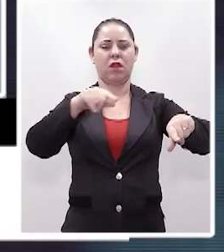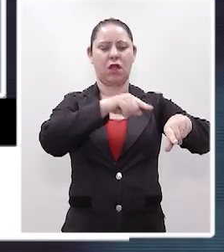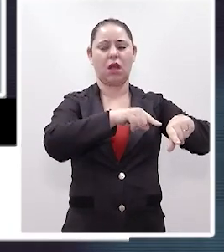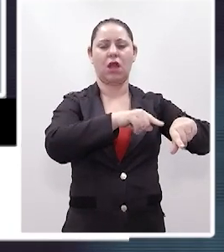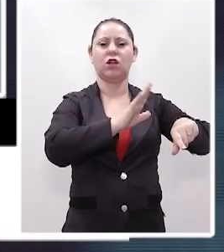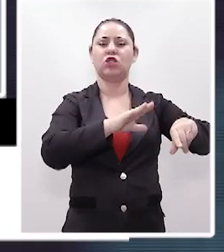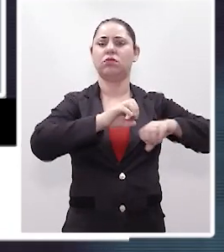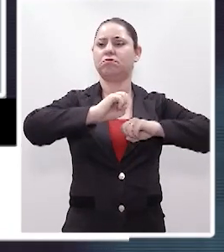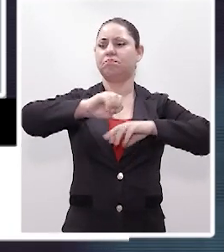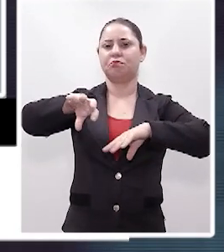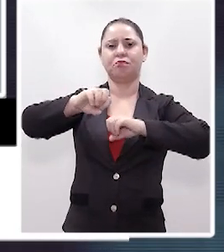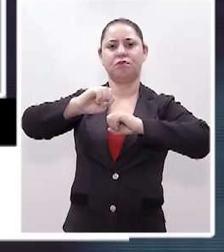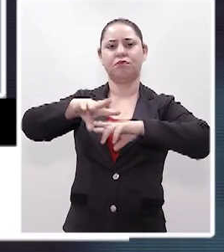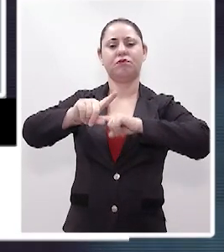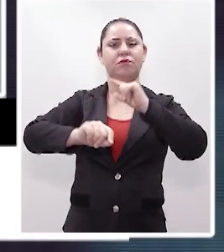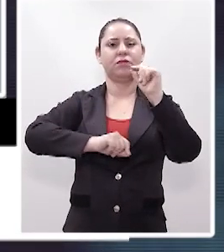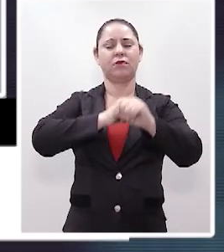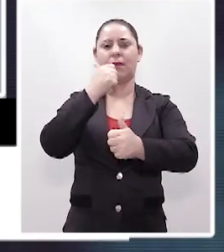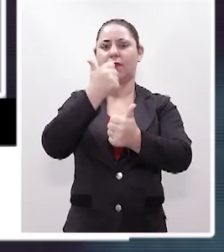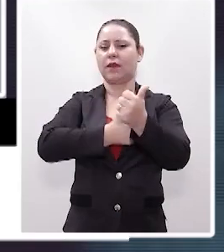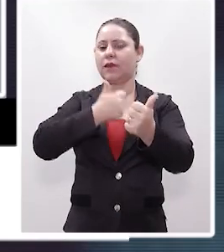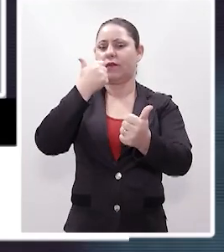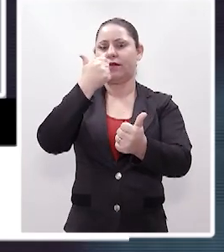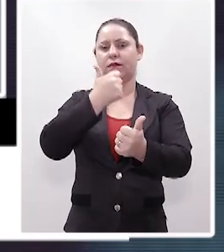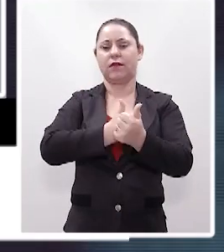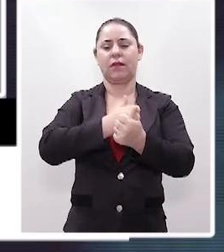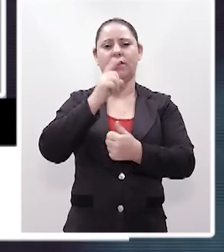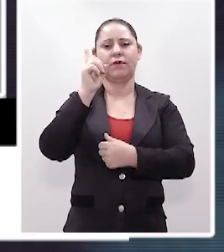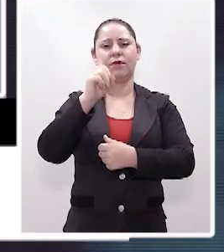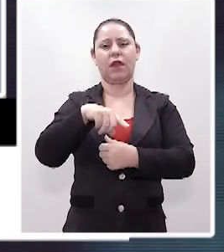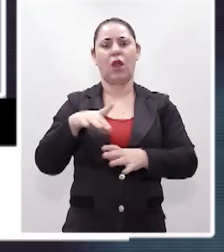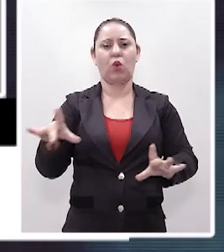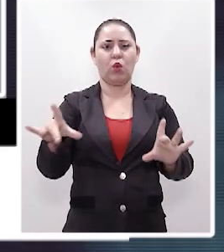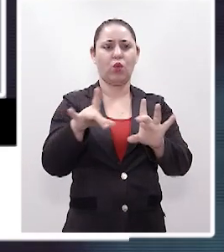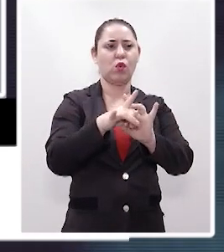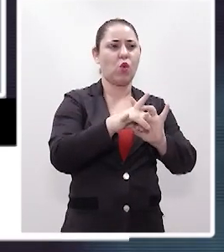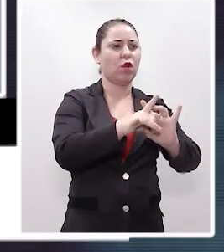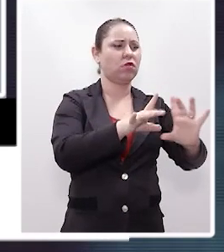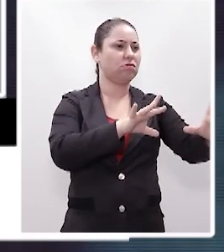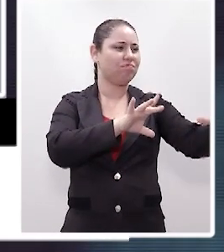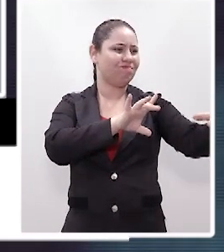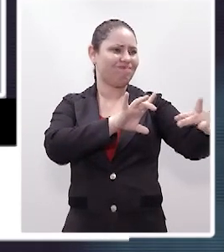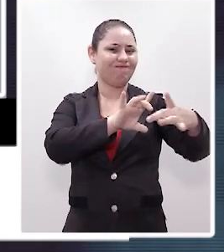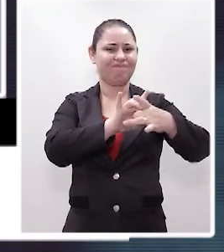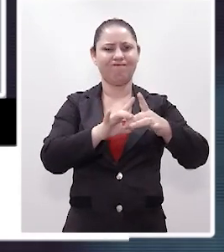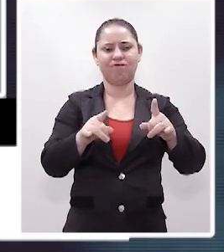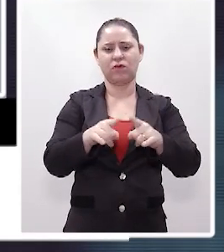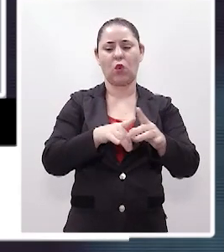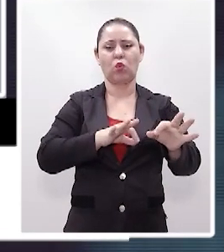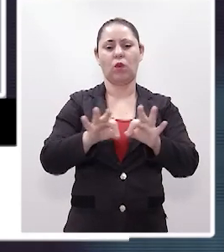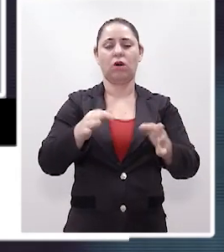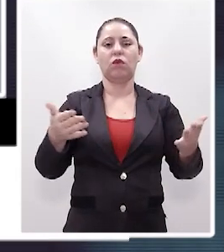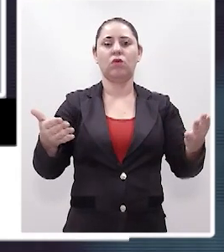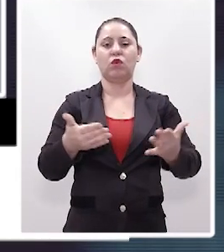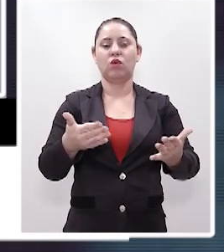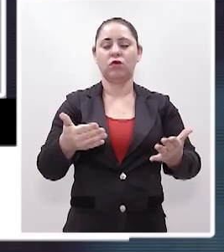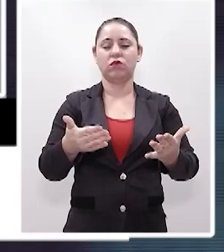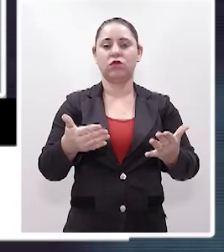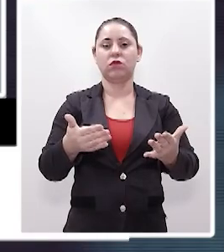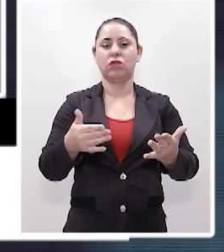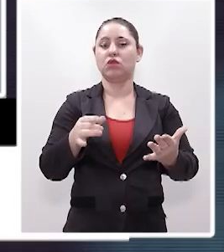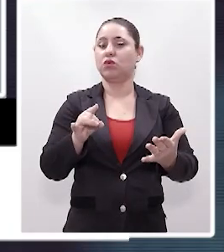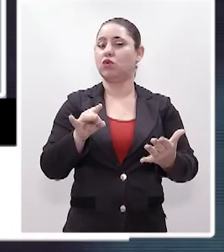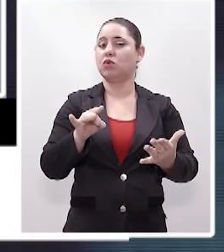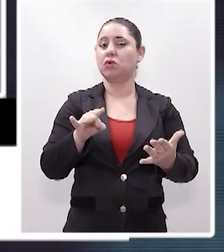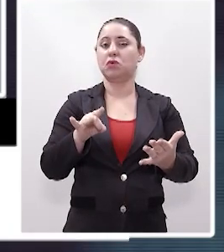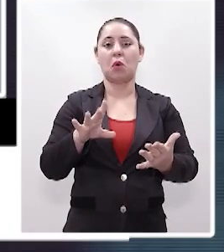ele mesmo ensinava a gente para tentar ali conectar, conseguir isso tudo no início. Hoje, ele